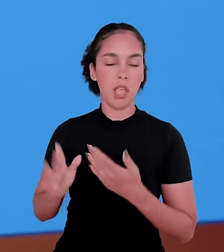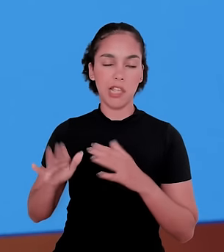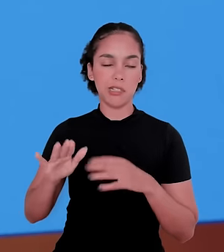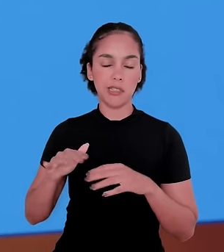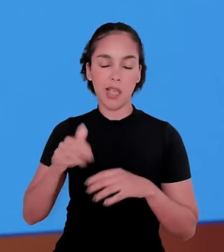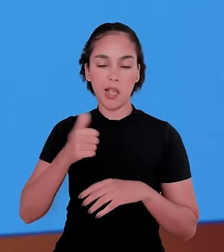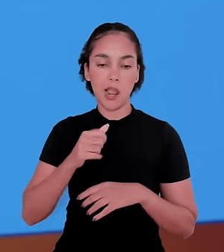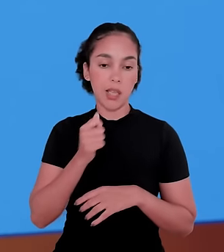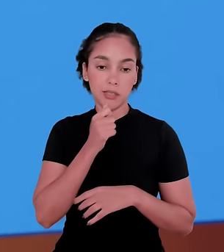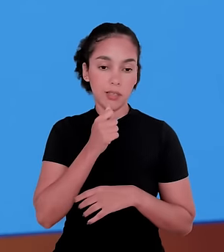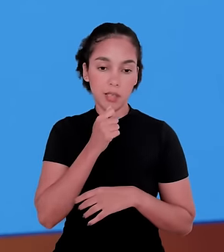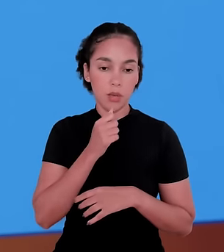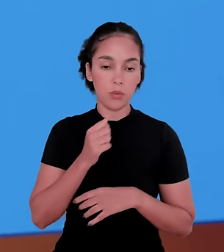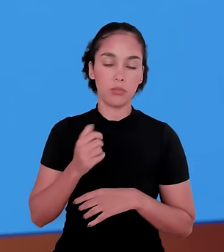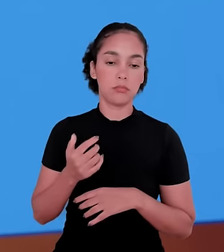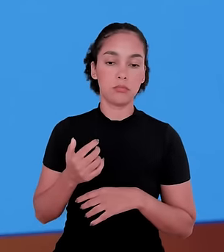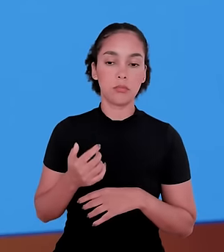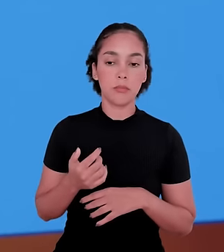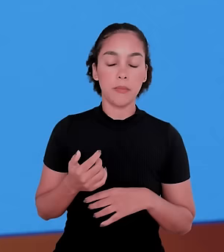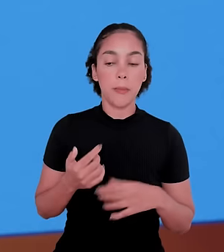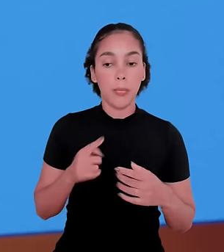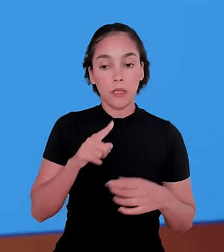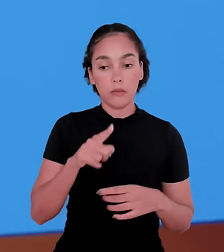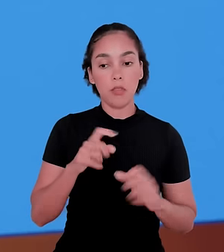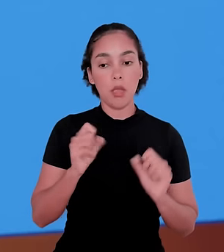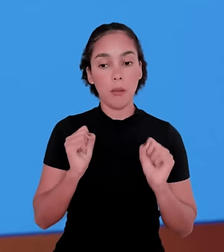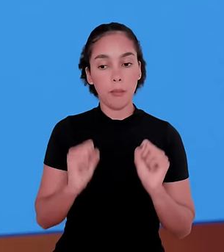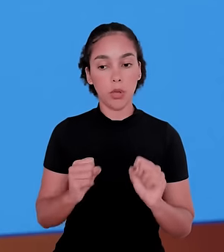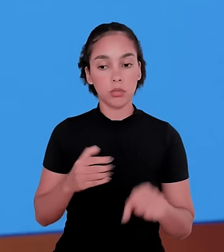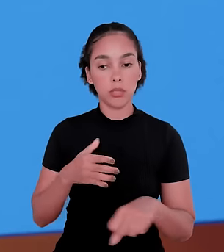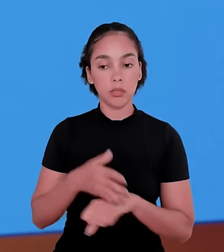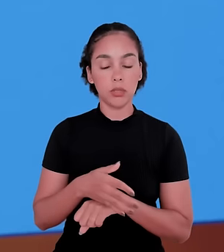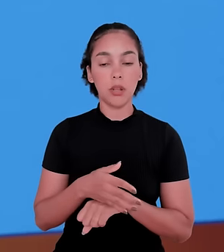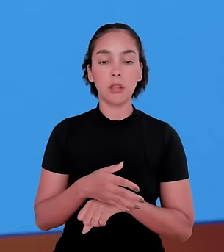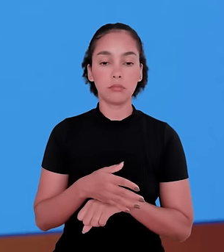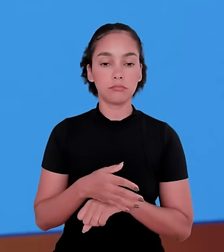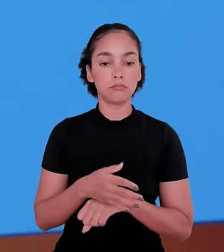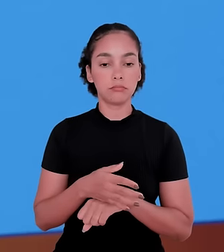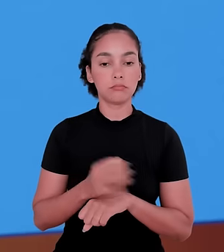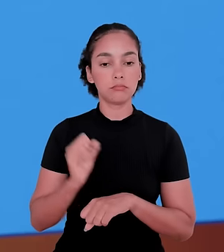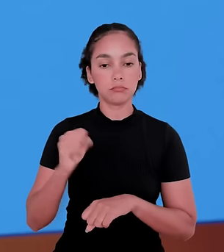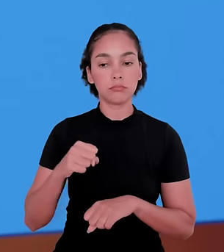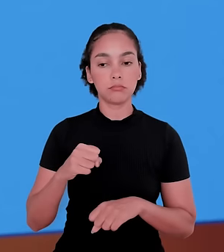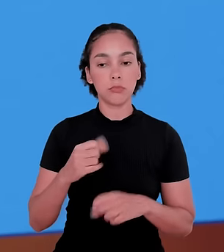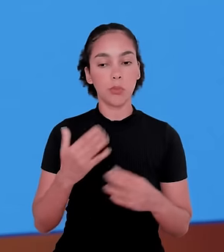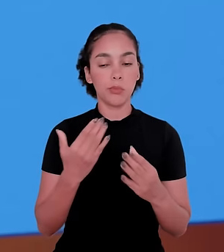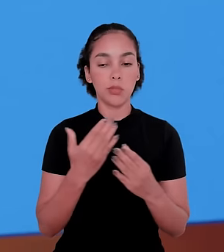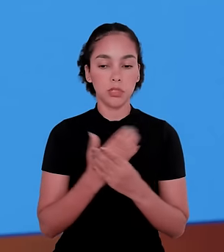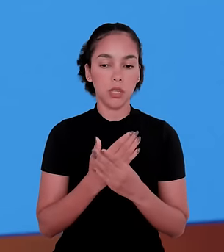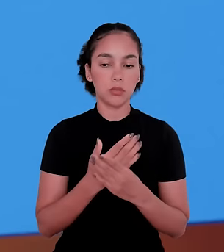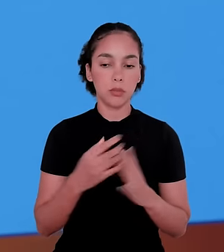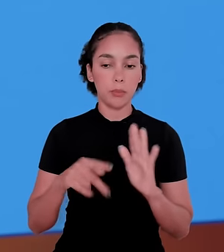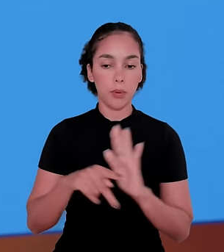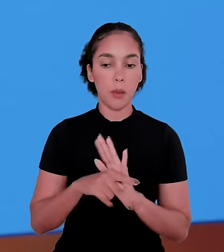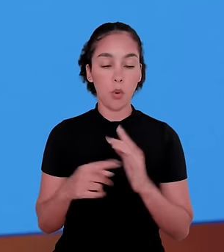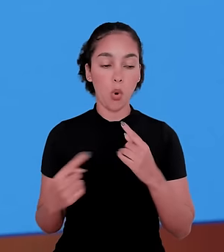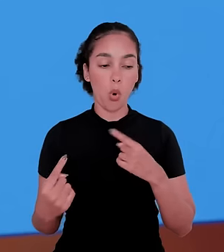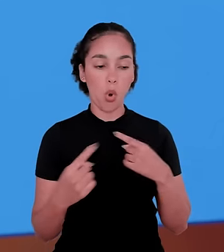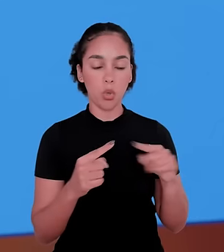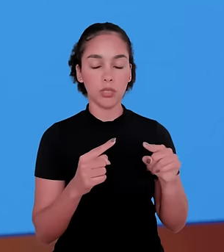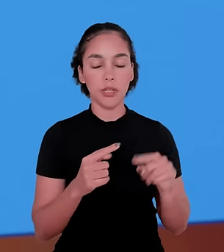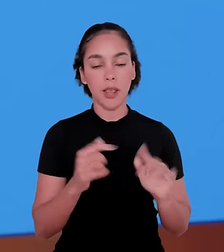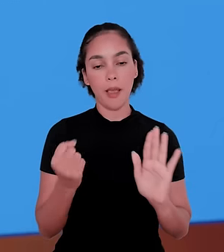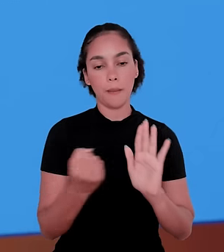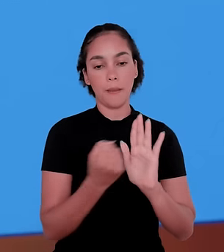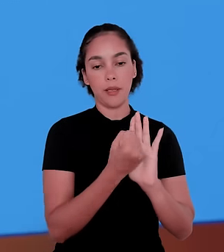ou que acabou de ser analisado você pode entrar com uma questão eh contra a marca que